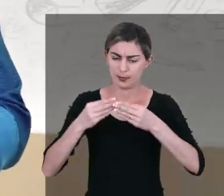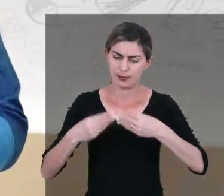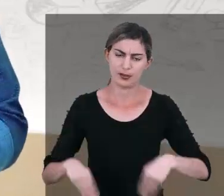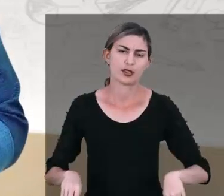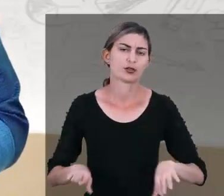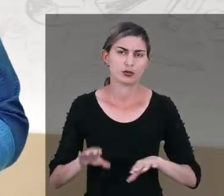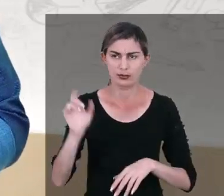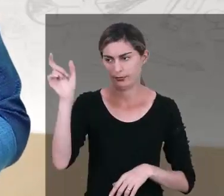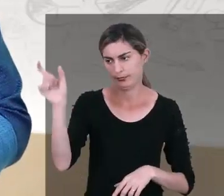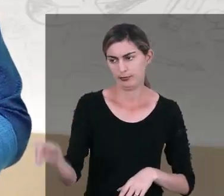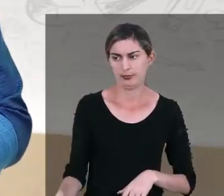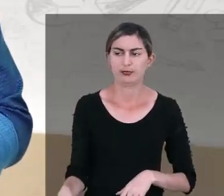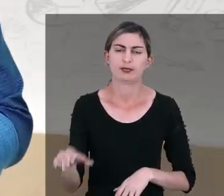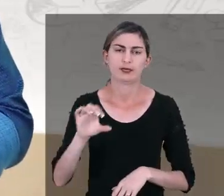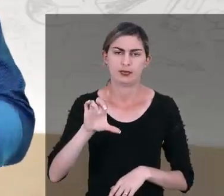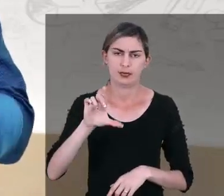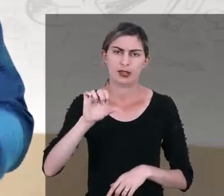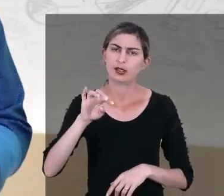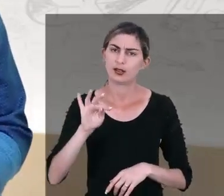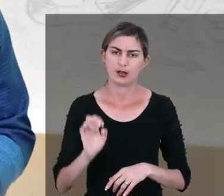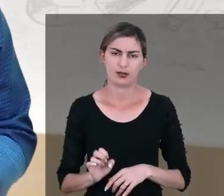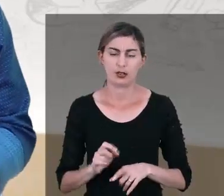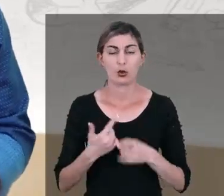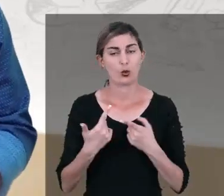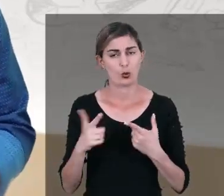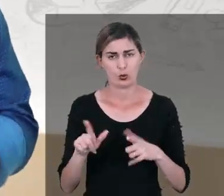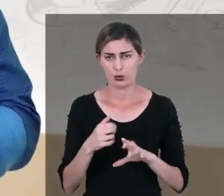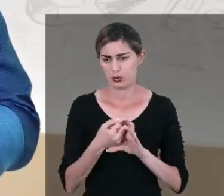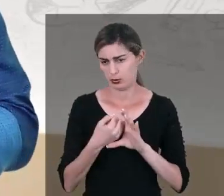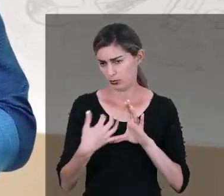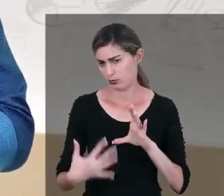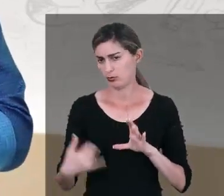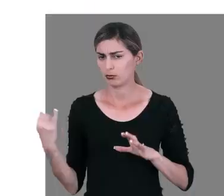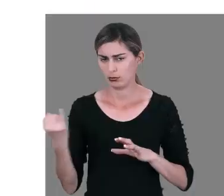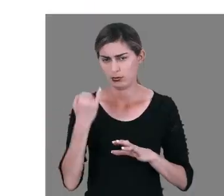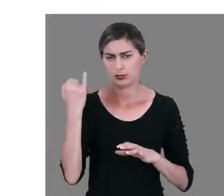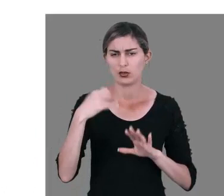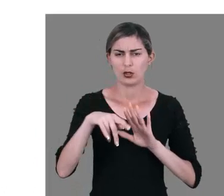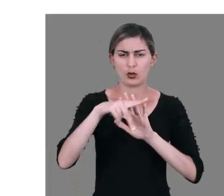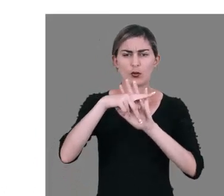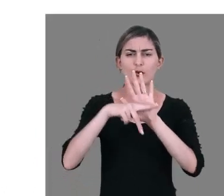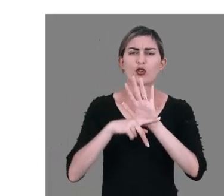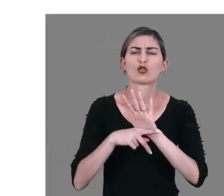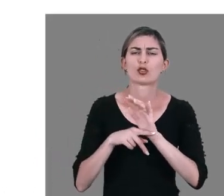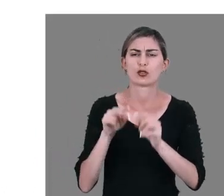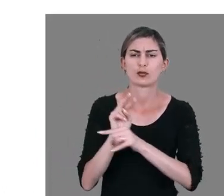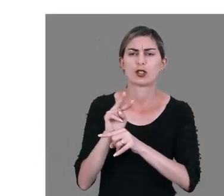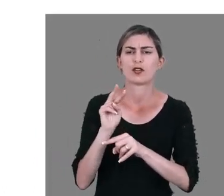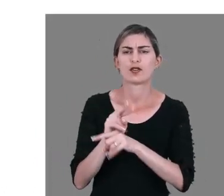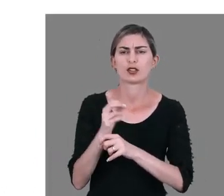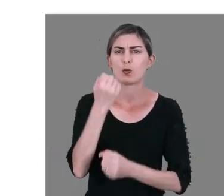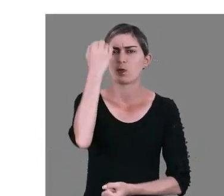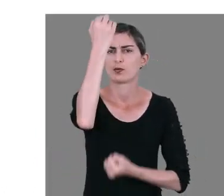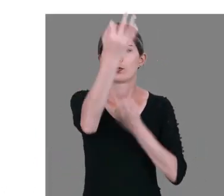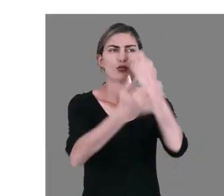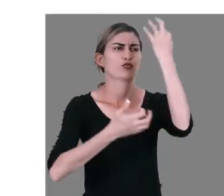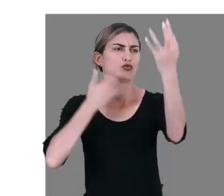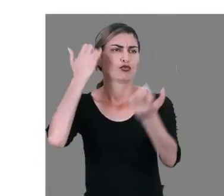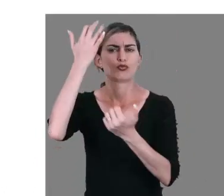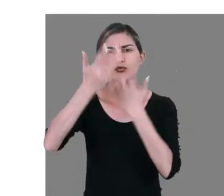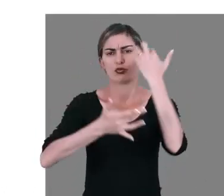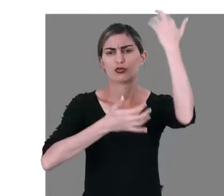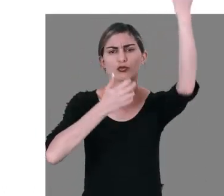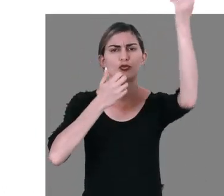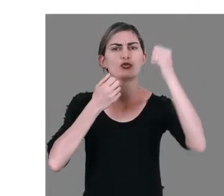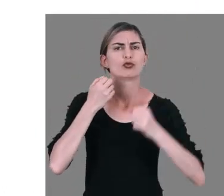prejuízo ao cliente. Outro aspecto importante, o projeto de prevenção de incêndio e pânico.